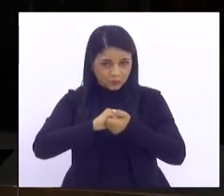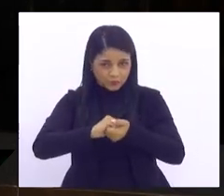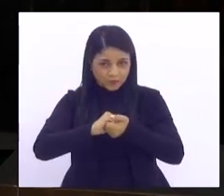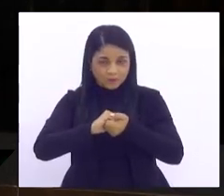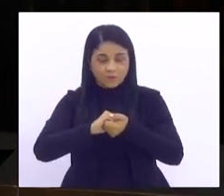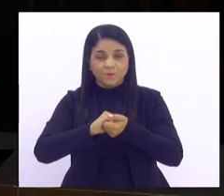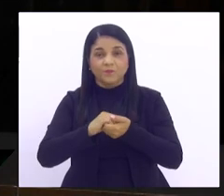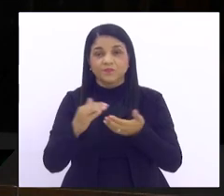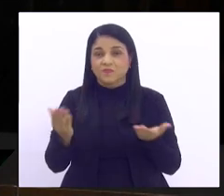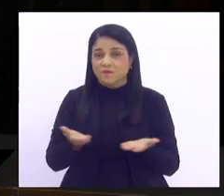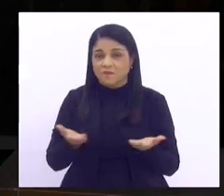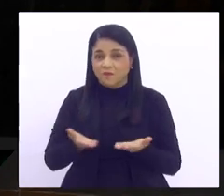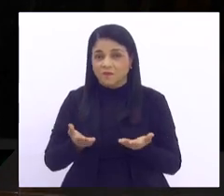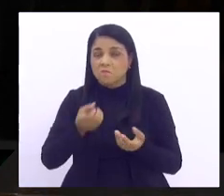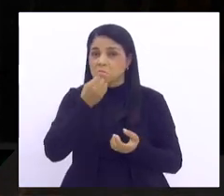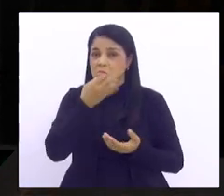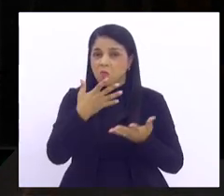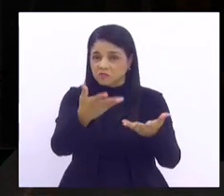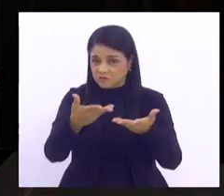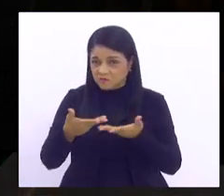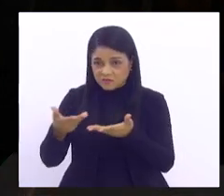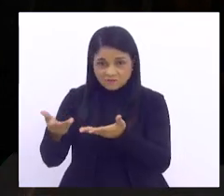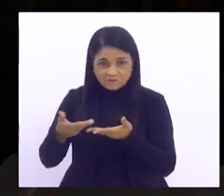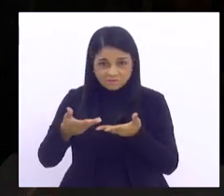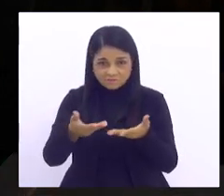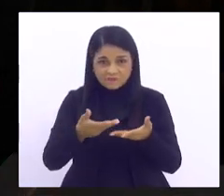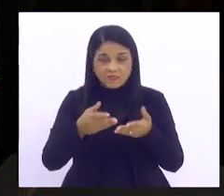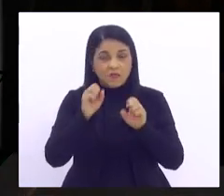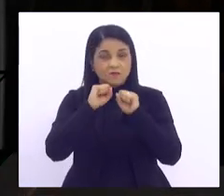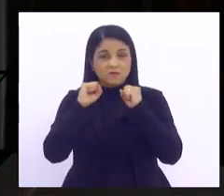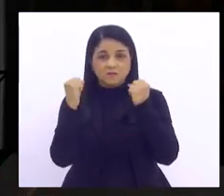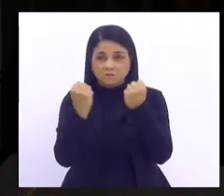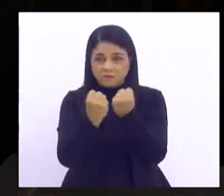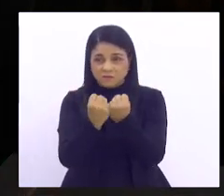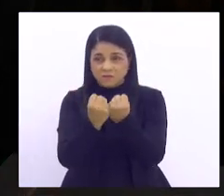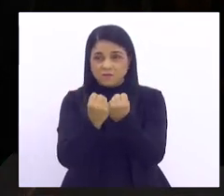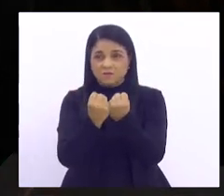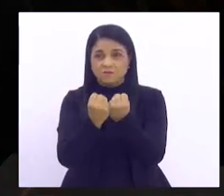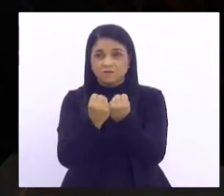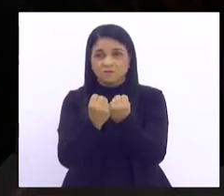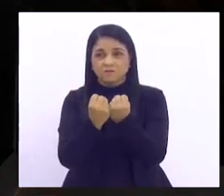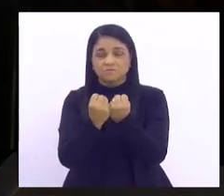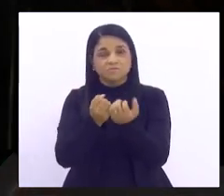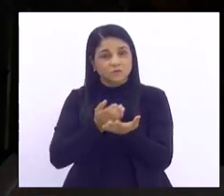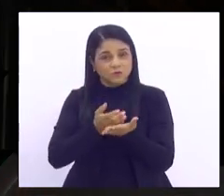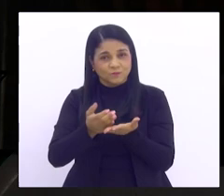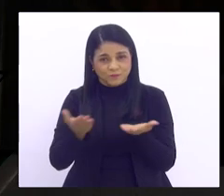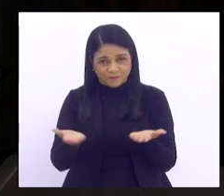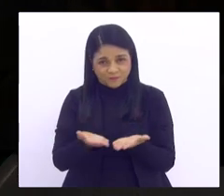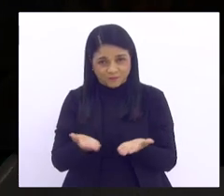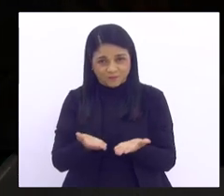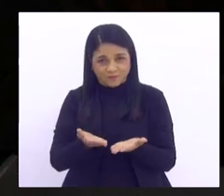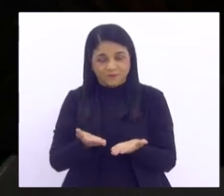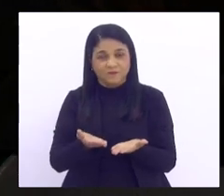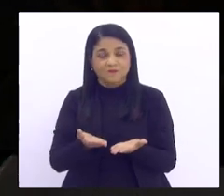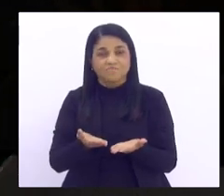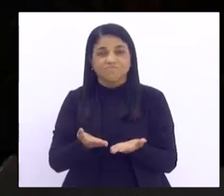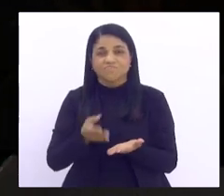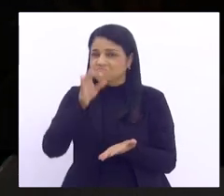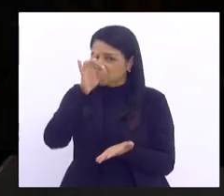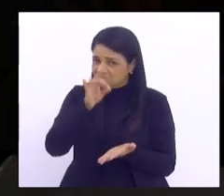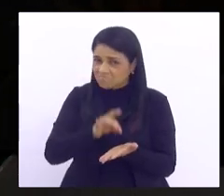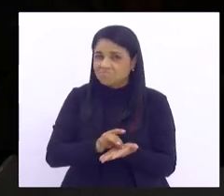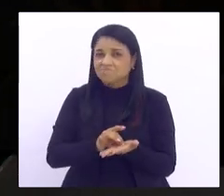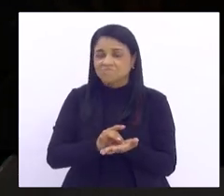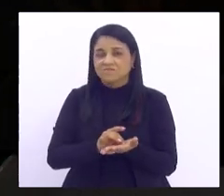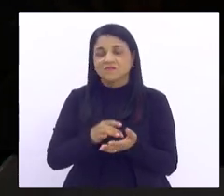já, quero dar as boas-vindas a este seminário que nós estamos começando. Realmente, primeiro